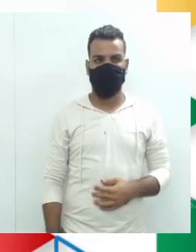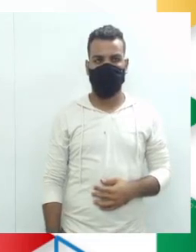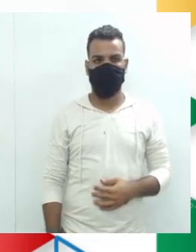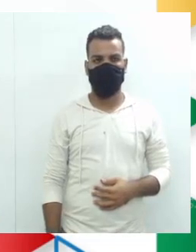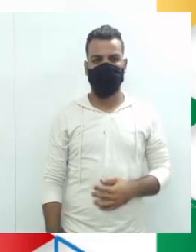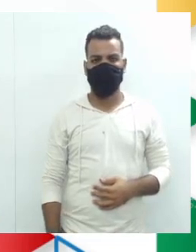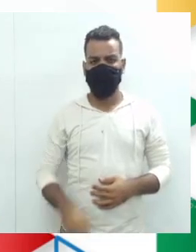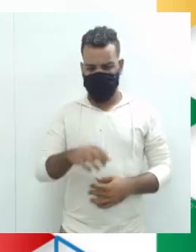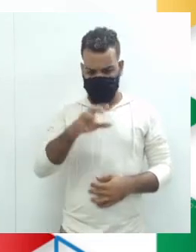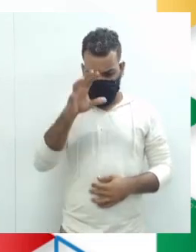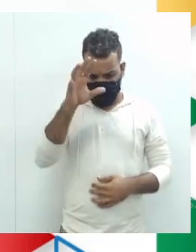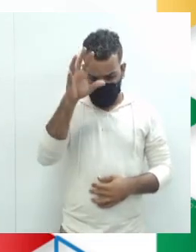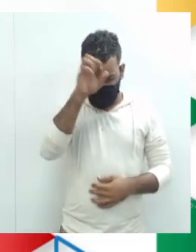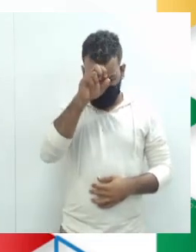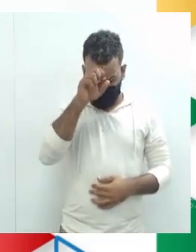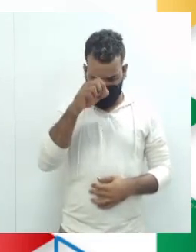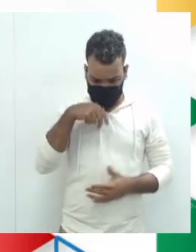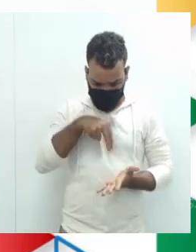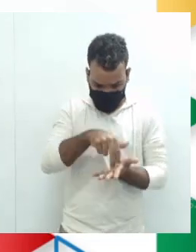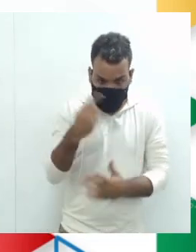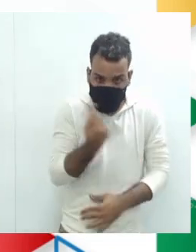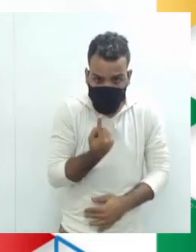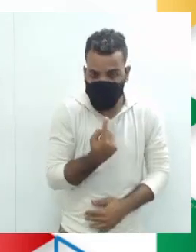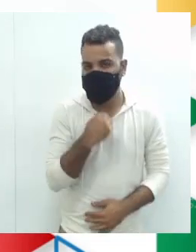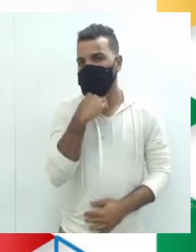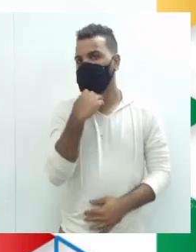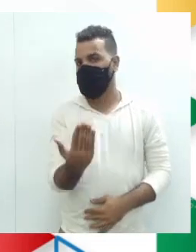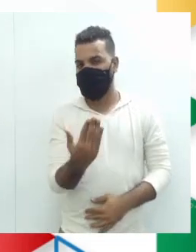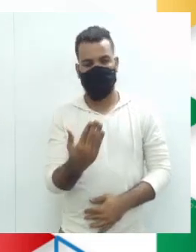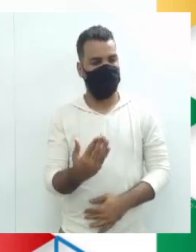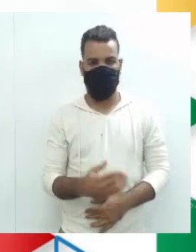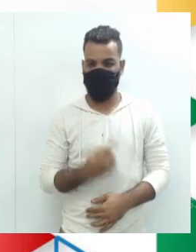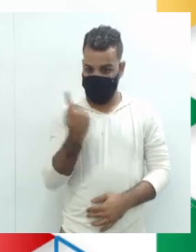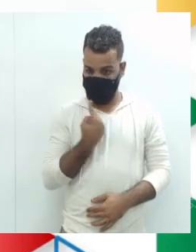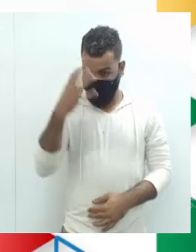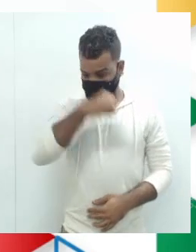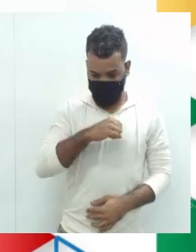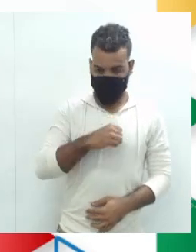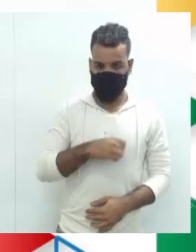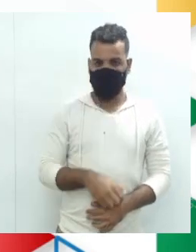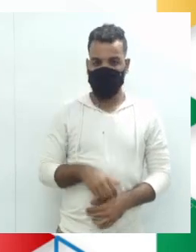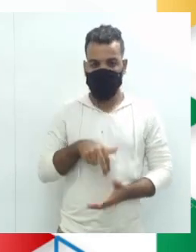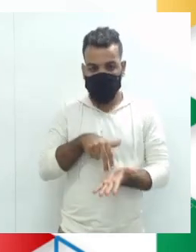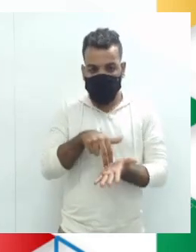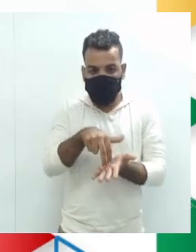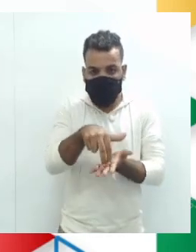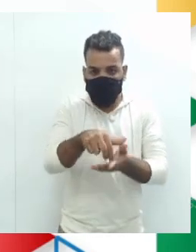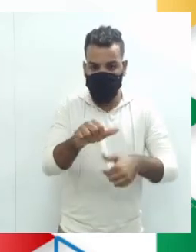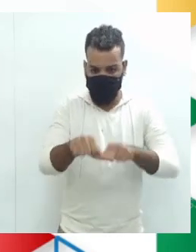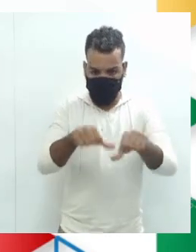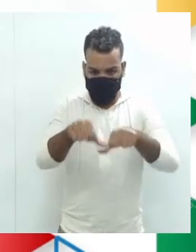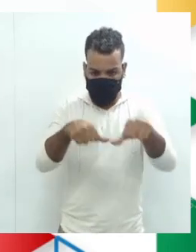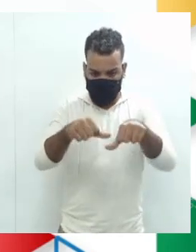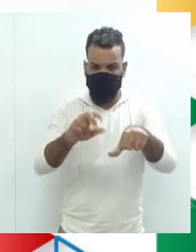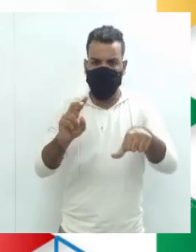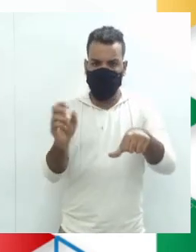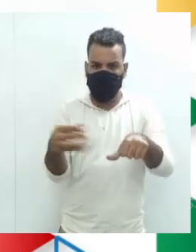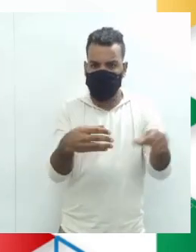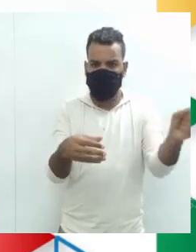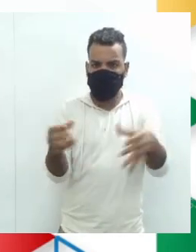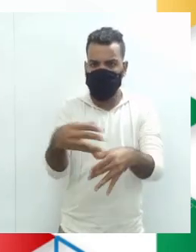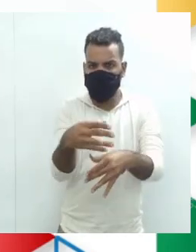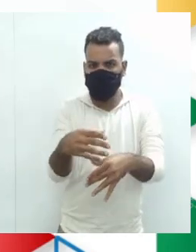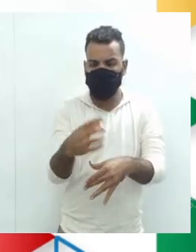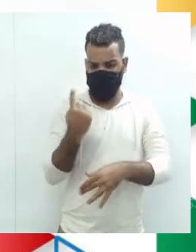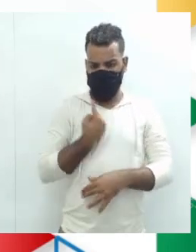aprender a caminhar, sem aprender a fazer o caminho caminhando, refazendo e retocando o